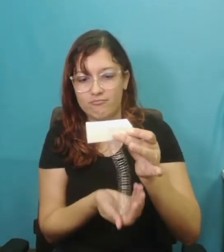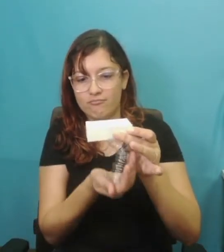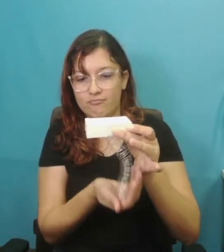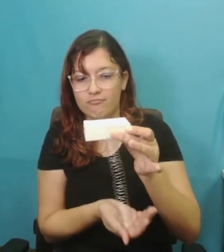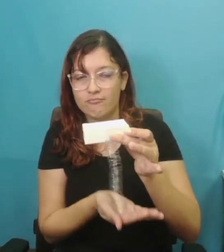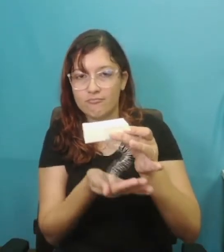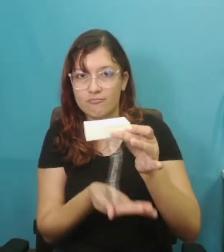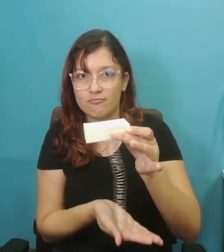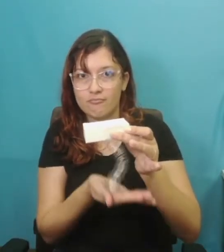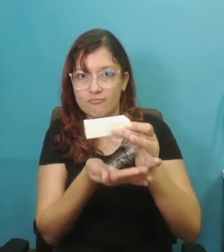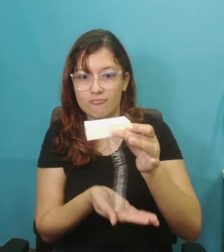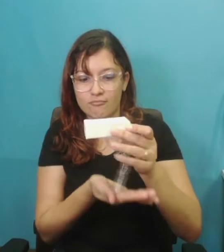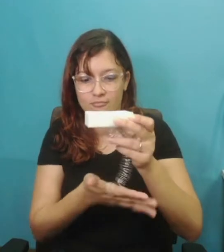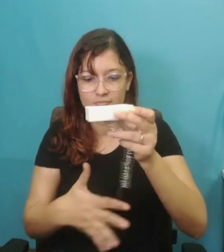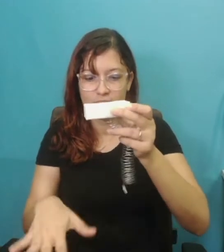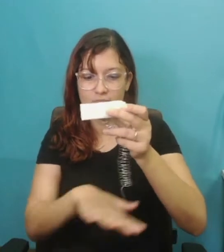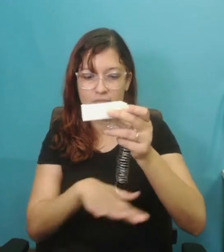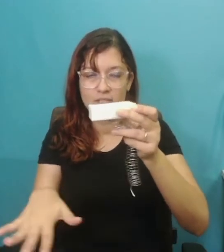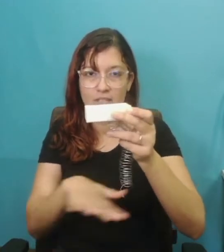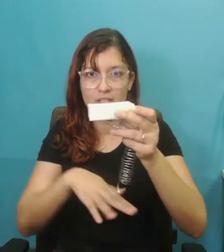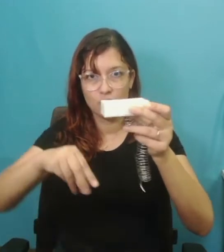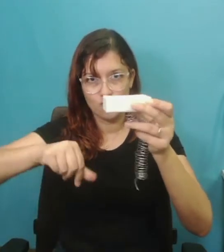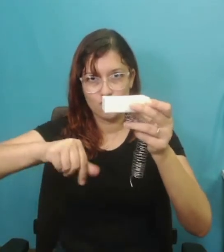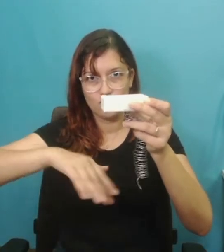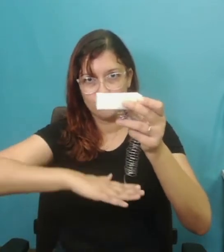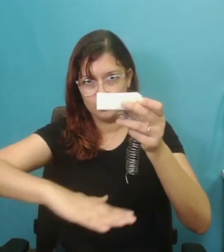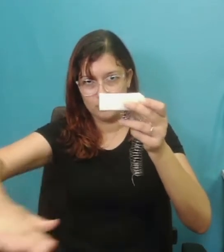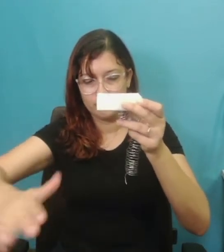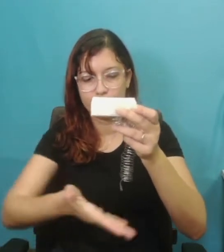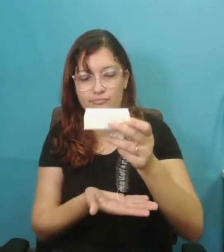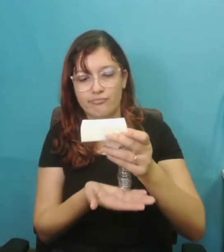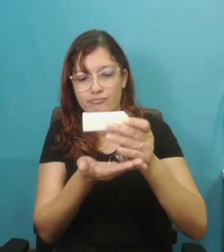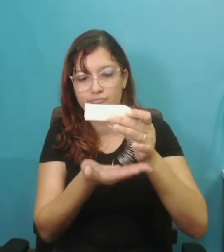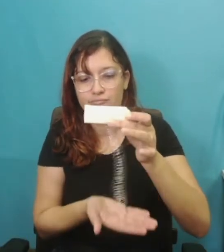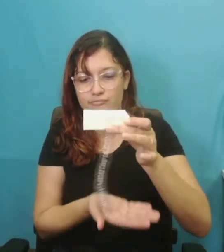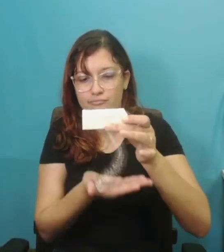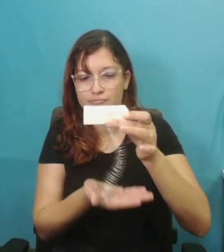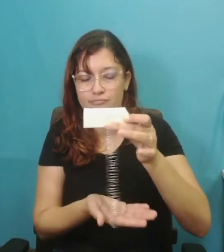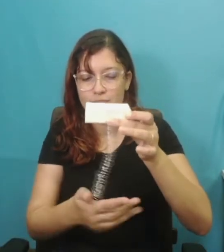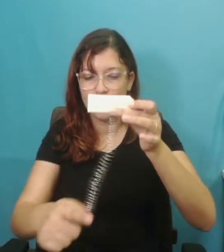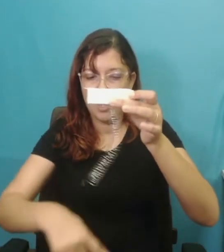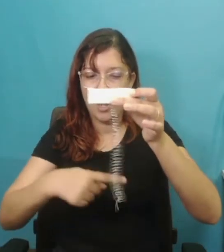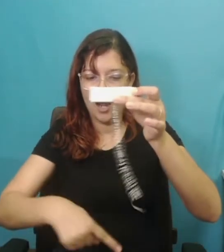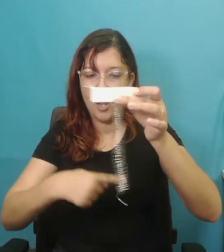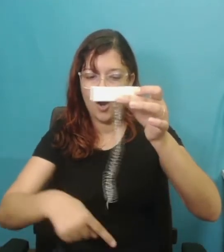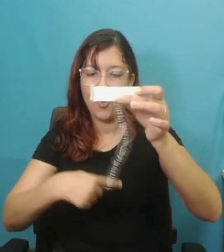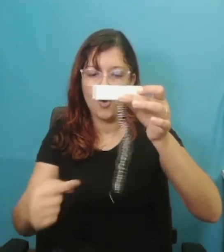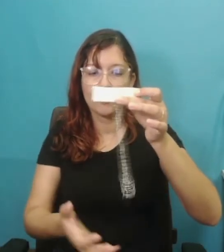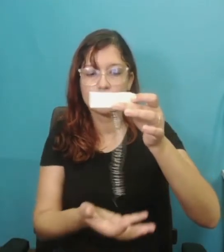mola, que está presa ao pneu, que está em contato com o chão.